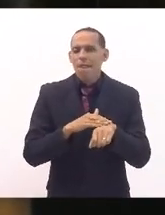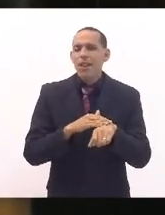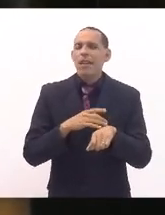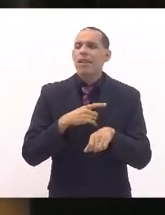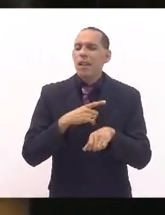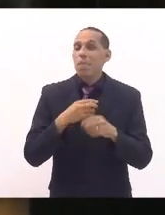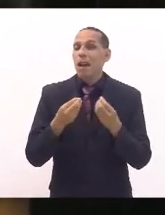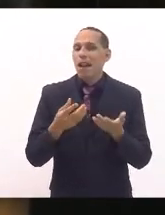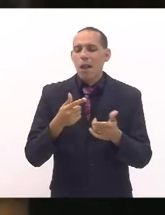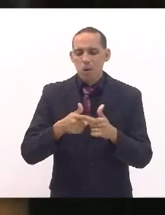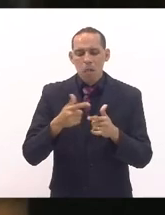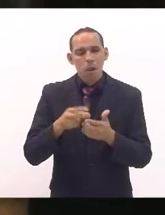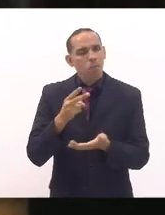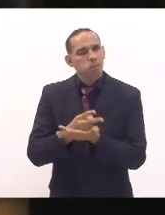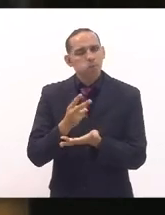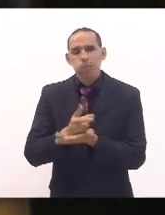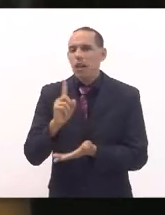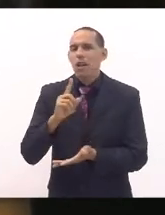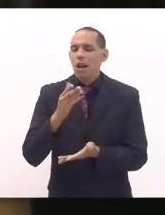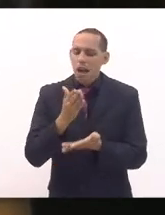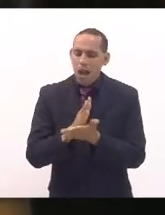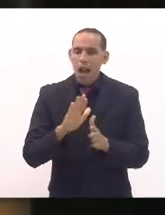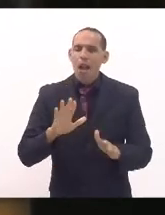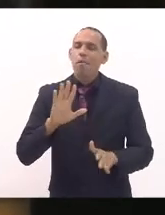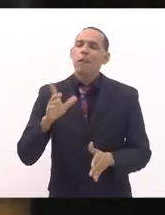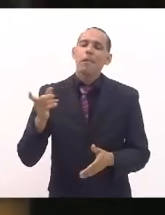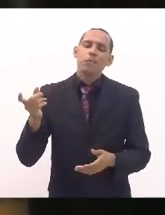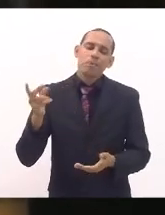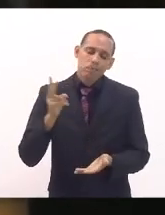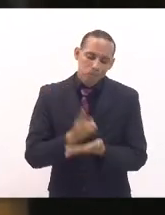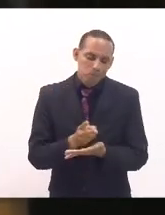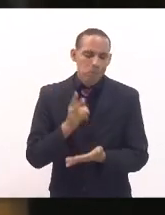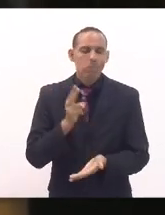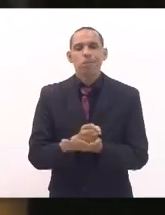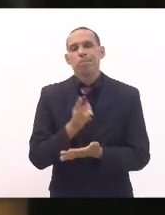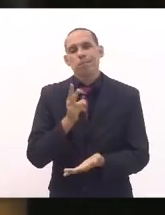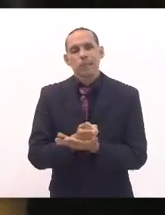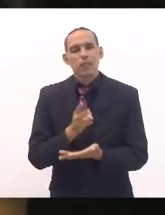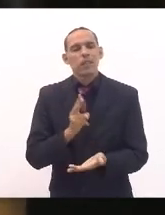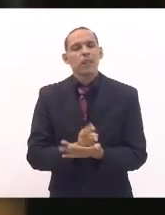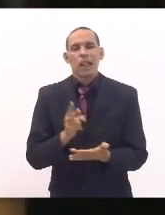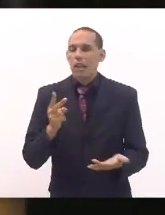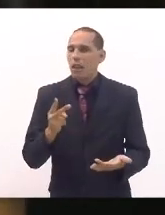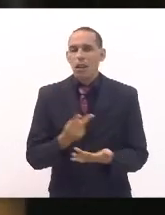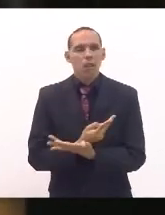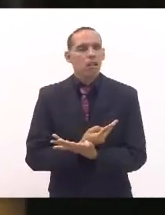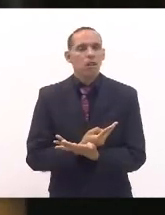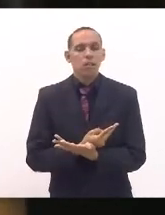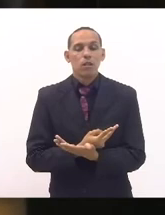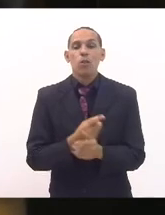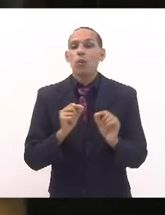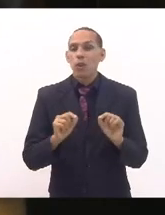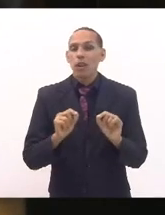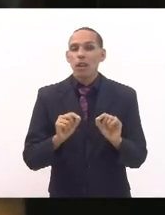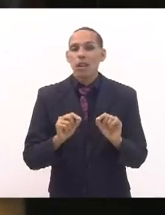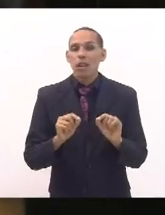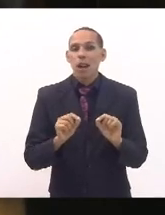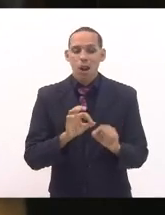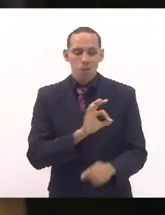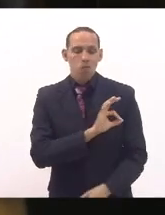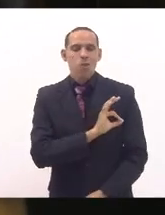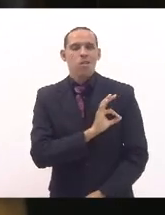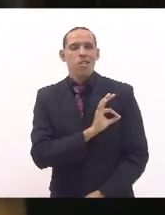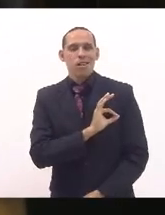este problema. No entanto, aconteceu, acabou acontecendo a transferência deste